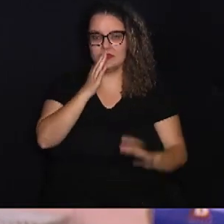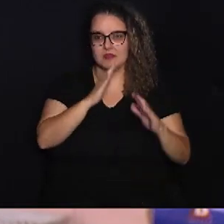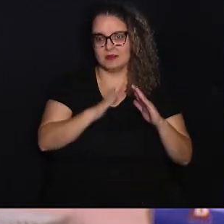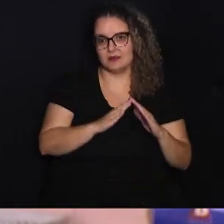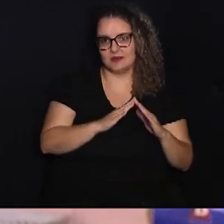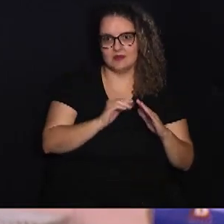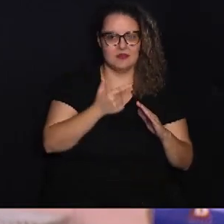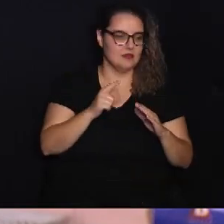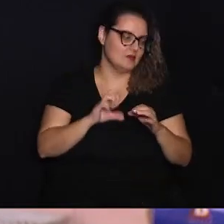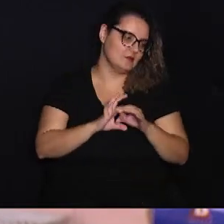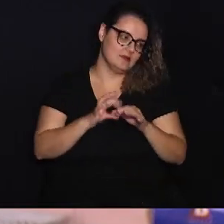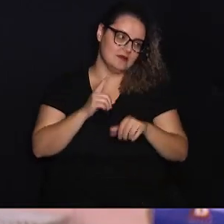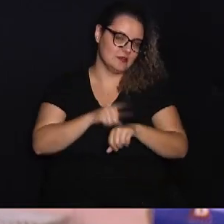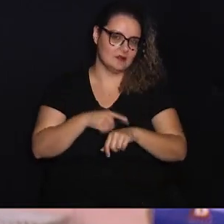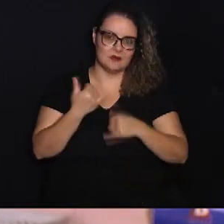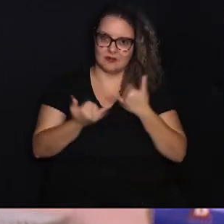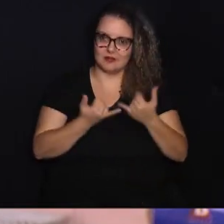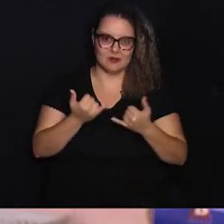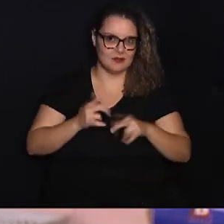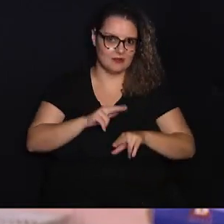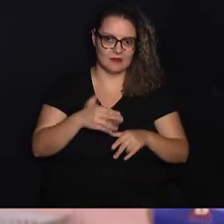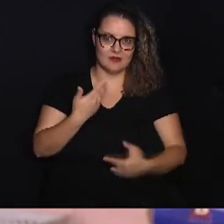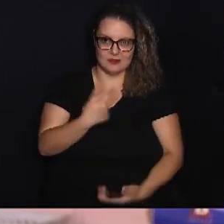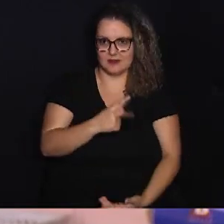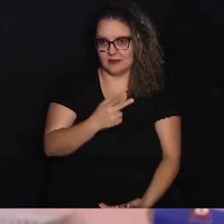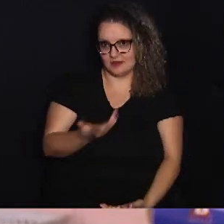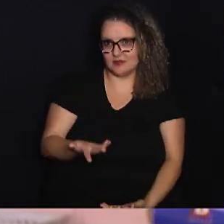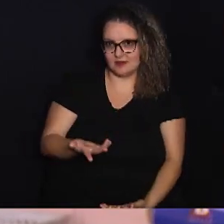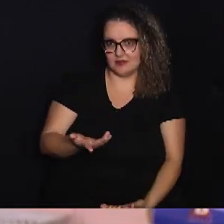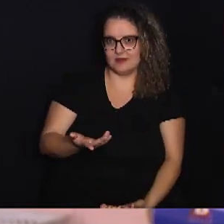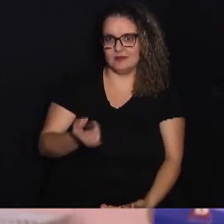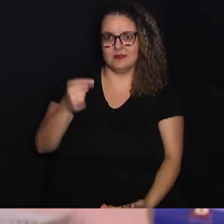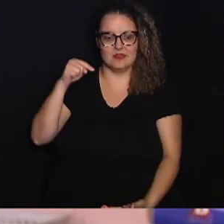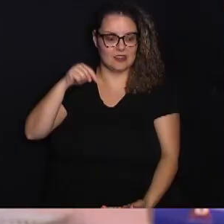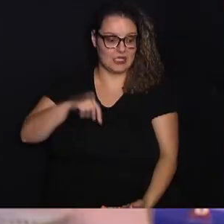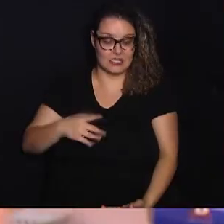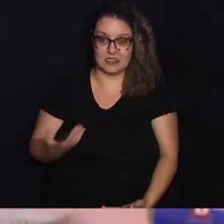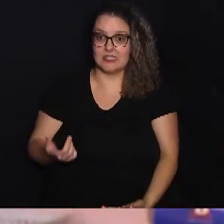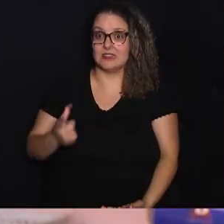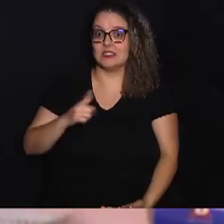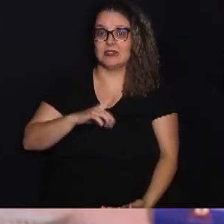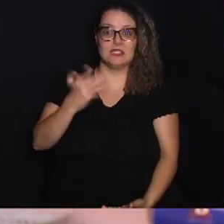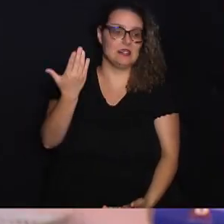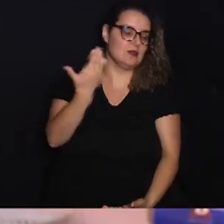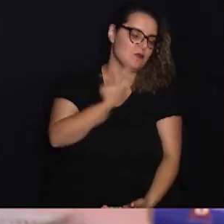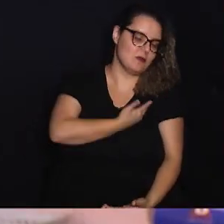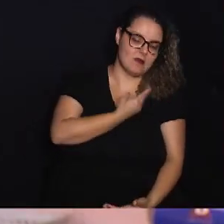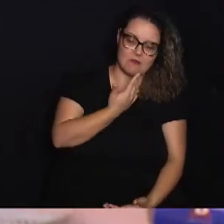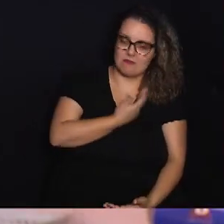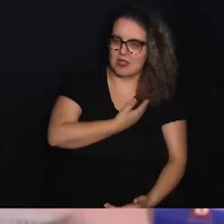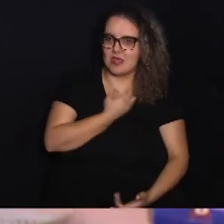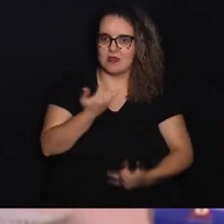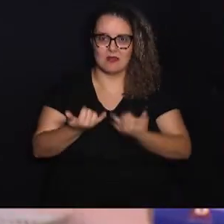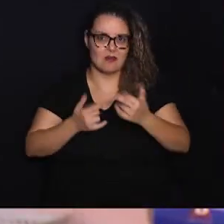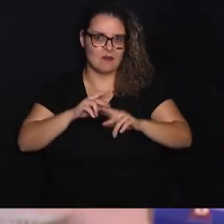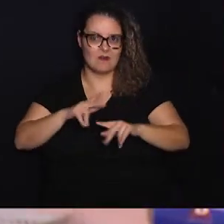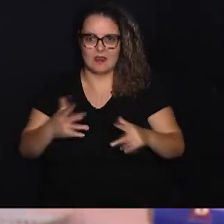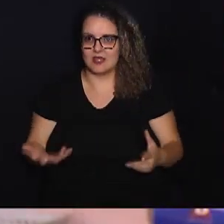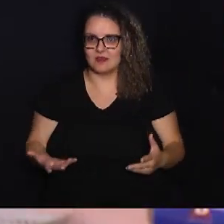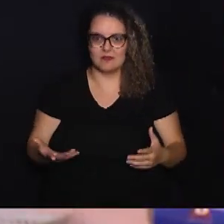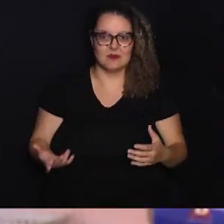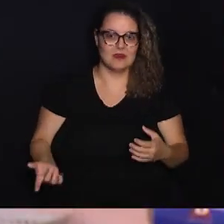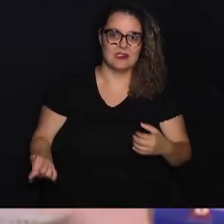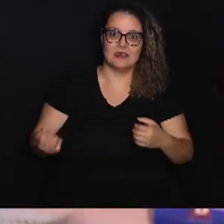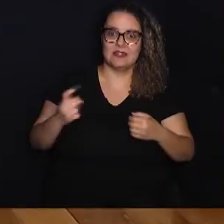não teria disponibilidade de estar brincando com ele, né? E ele aqui, ele tem os amigos, ele brinca, mas ele volta,